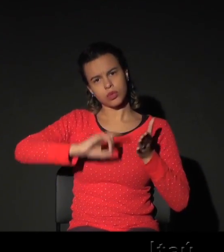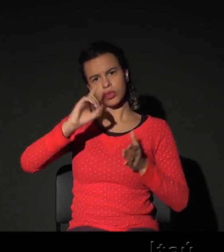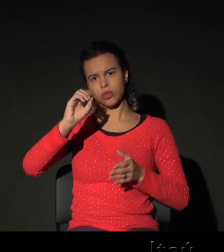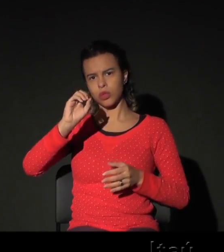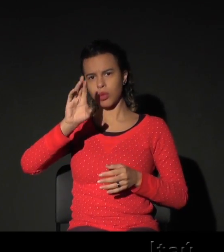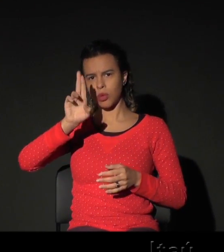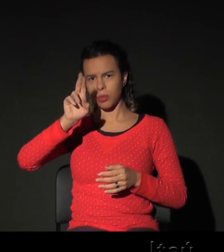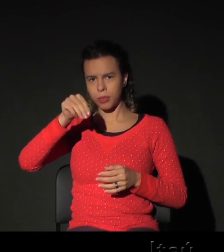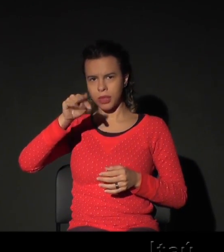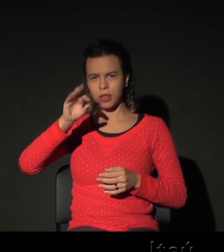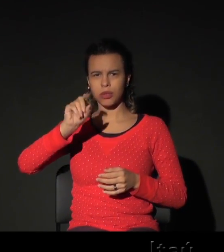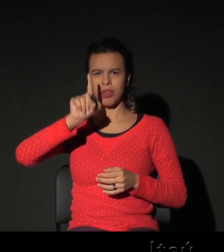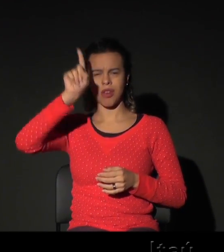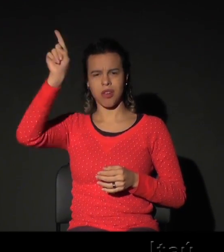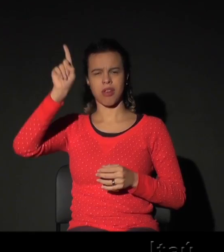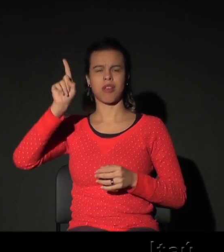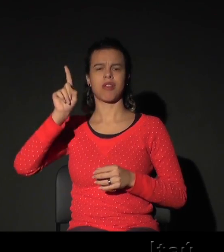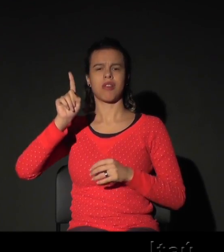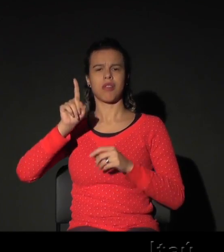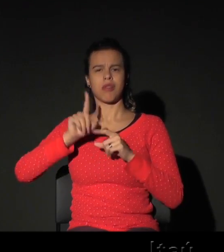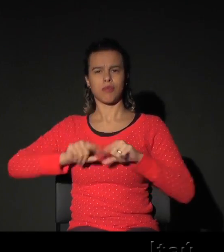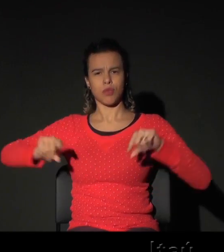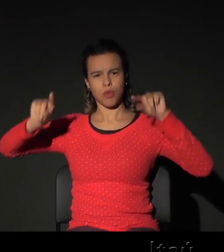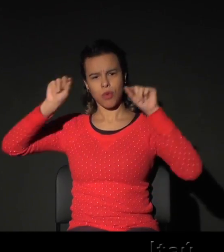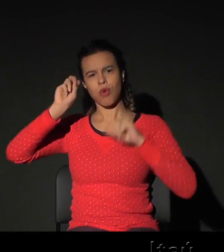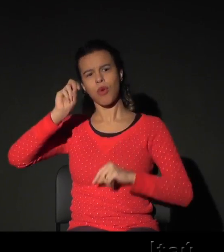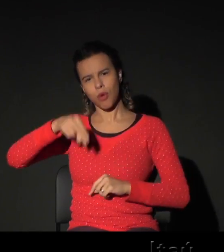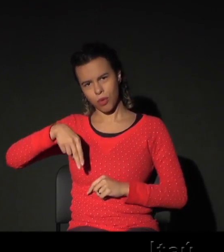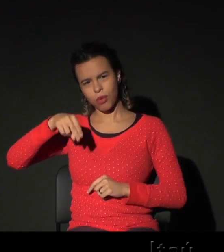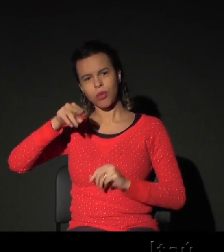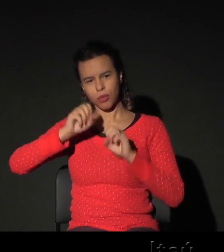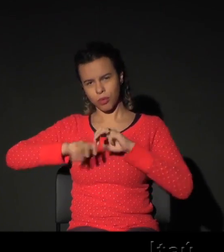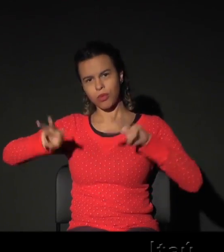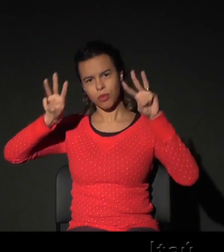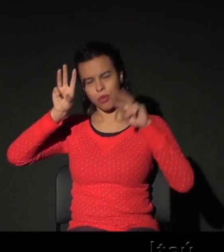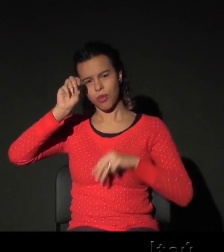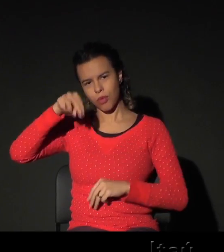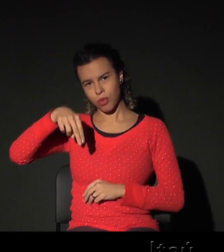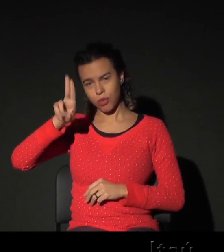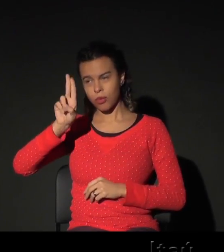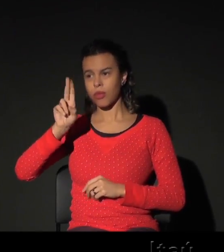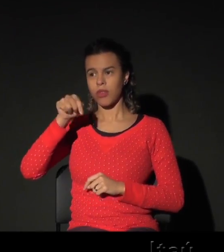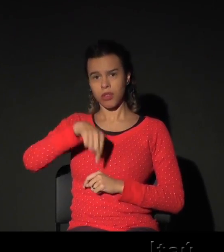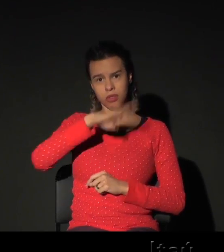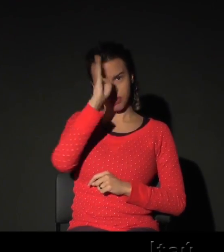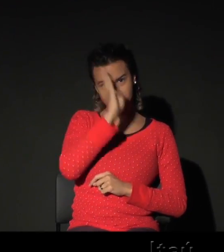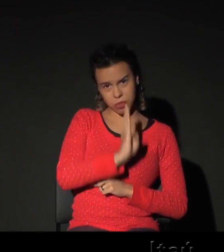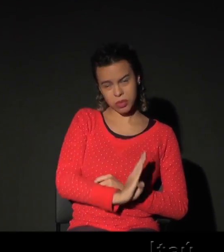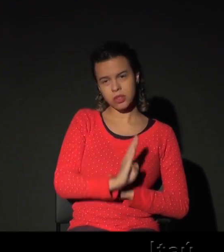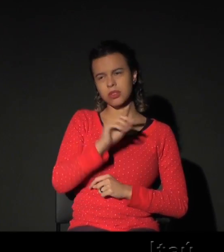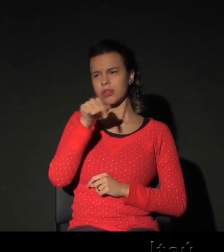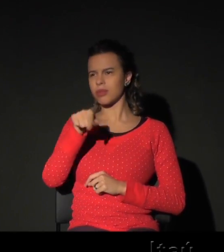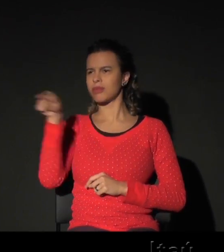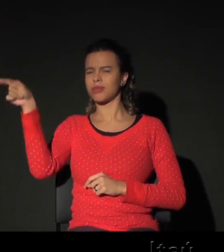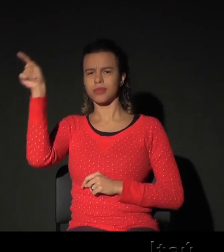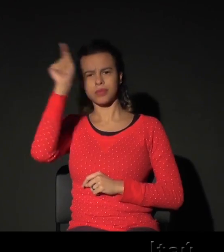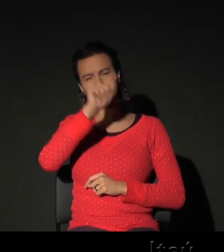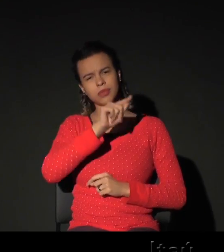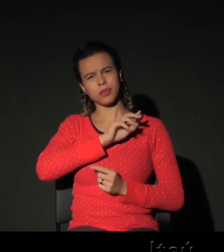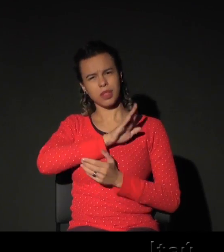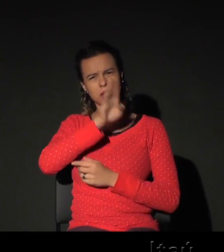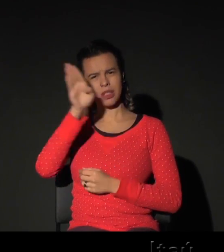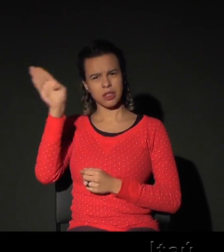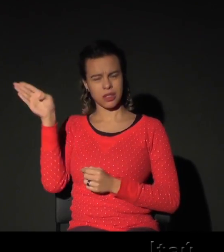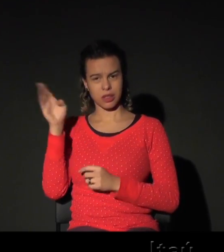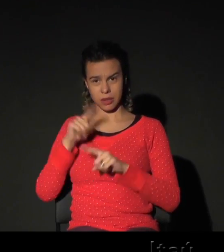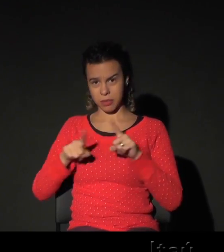jurídicos nas Nações Unidas de elaboração de documentos aqui no Brasil e de outras Participei de muitas